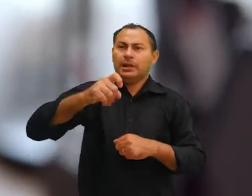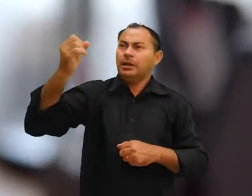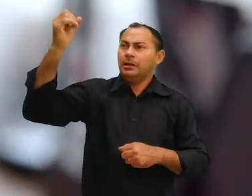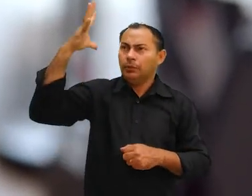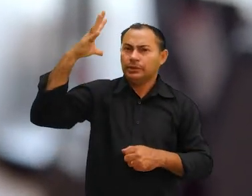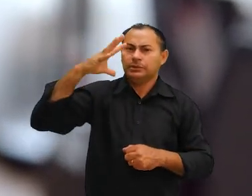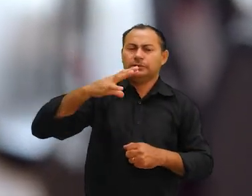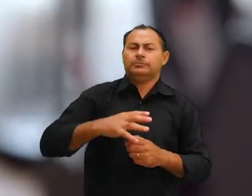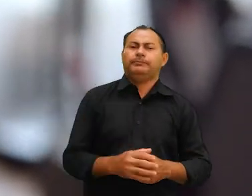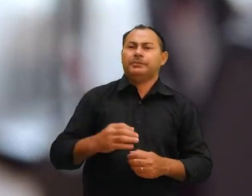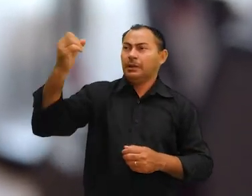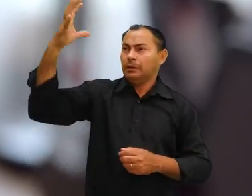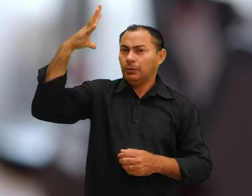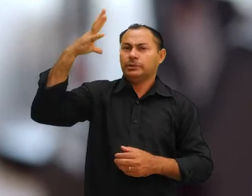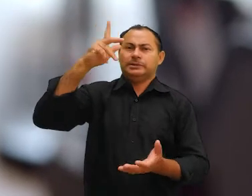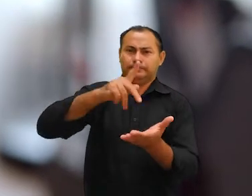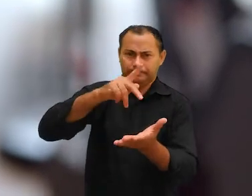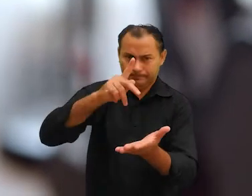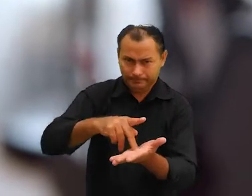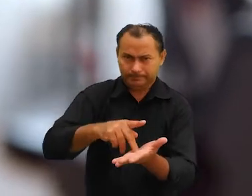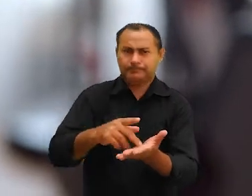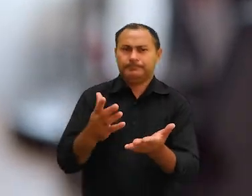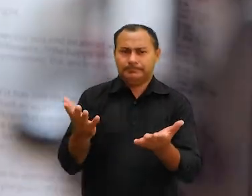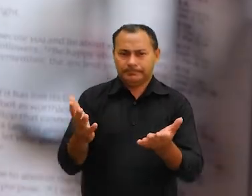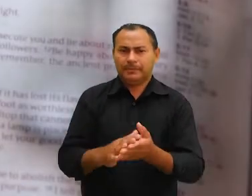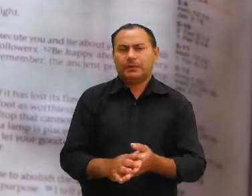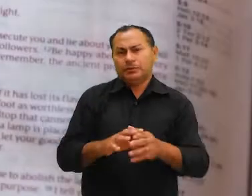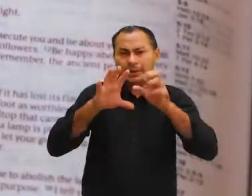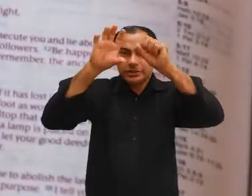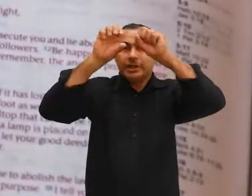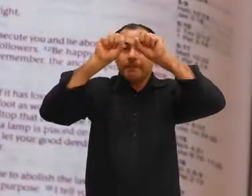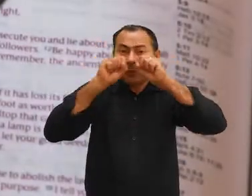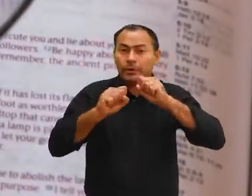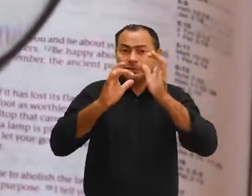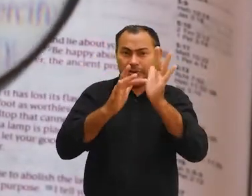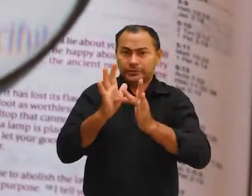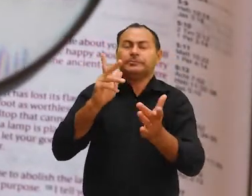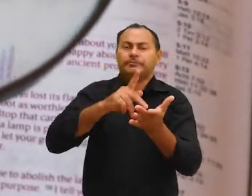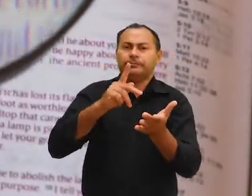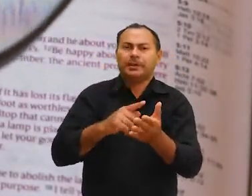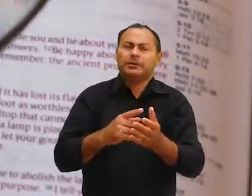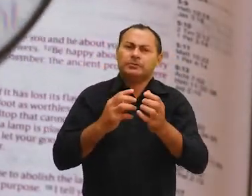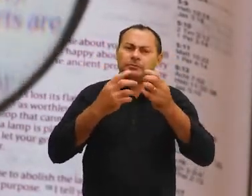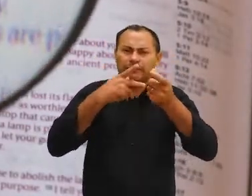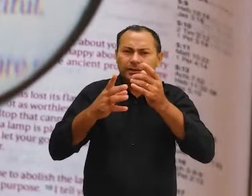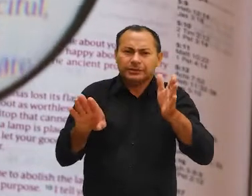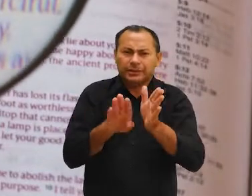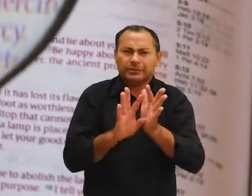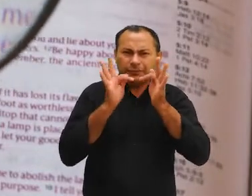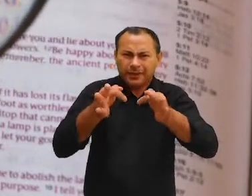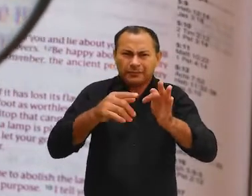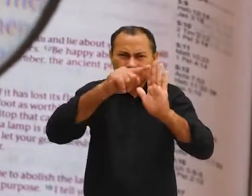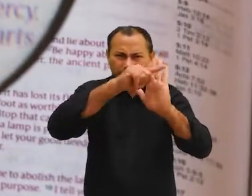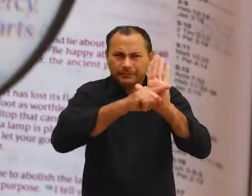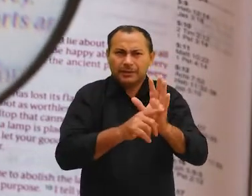ser luz luz verdadeira eu vou repetir aqui já que estamos chegando no finalzinho do